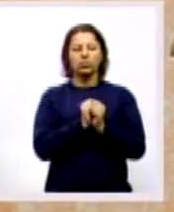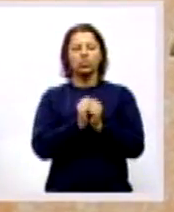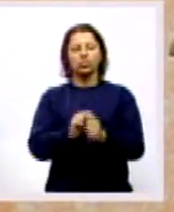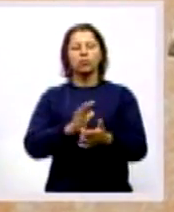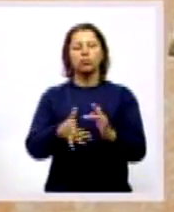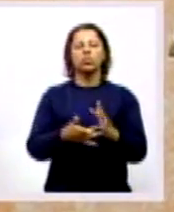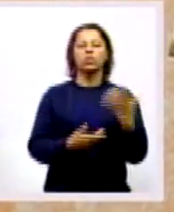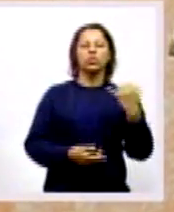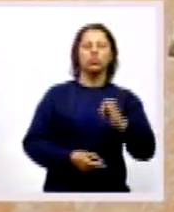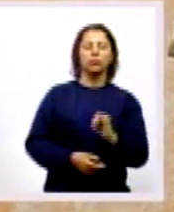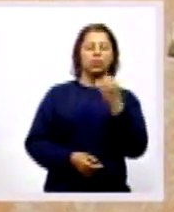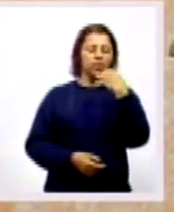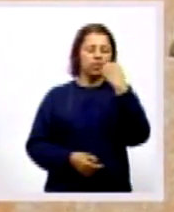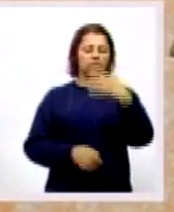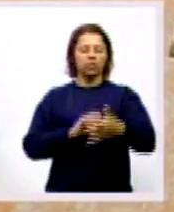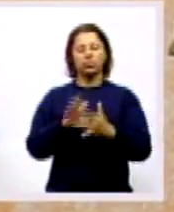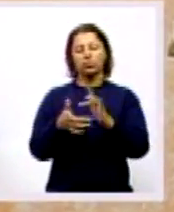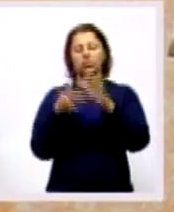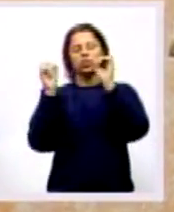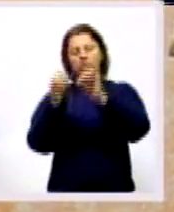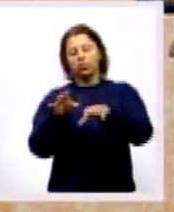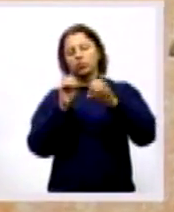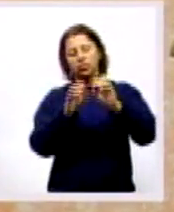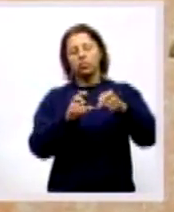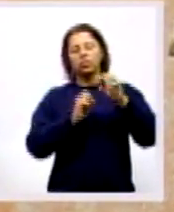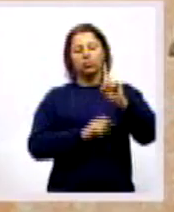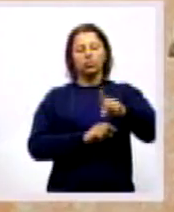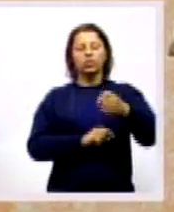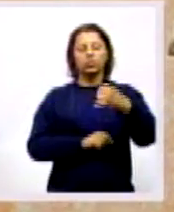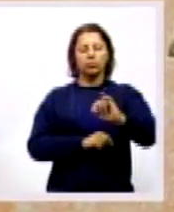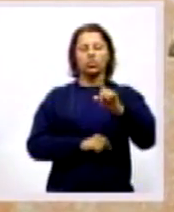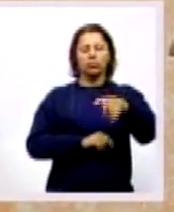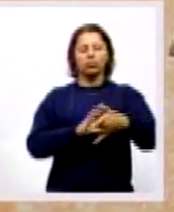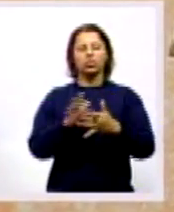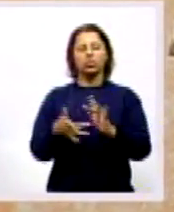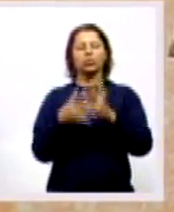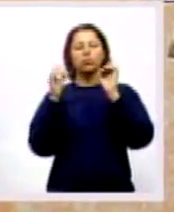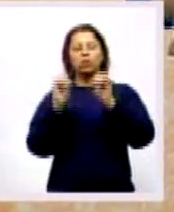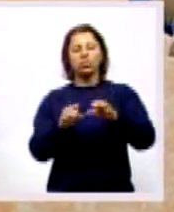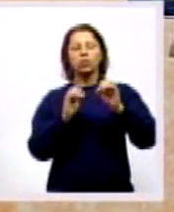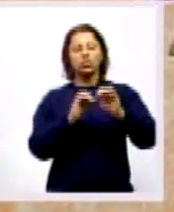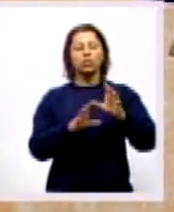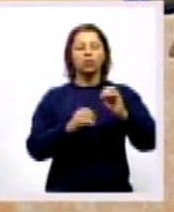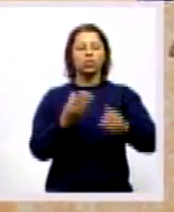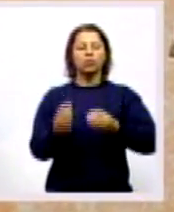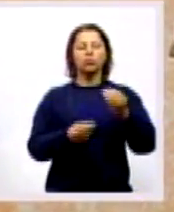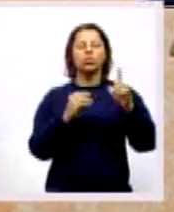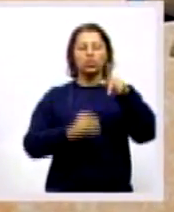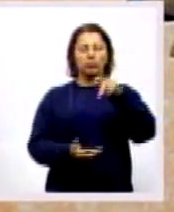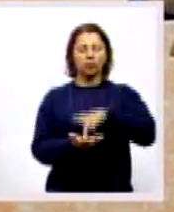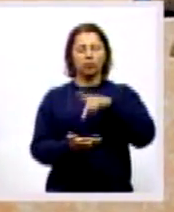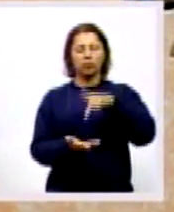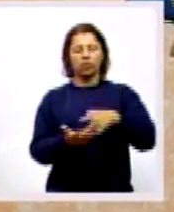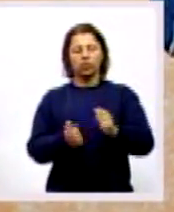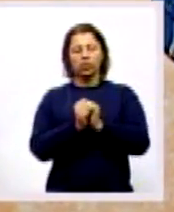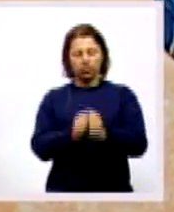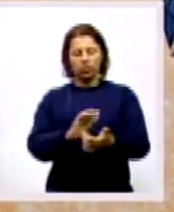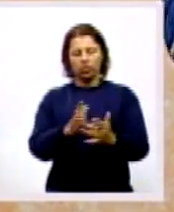ao menos foi bem dele que ouvisseis falar, se é que ele vos foi ensinando, de conformidade com a verdade que está em